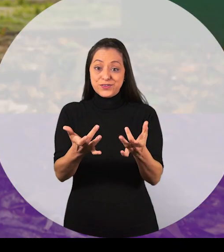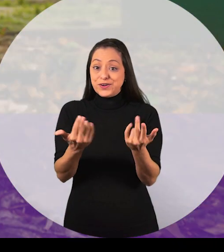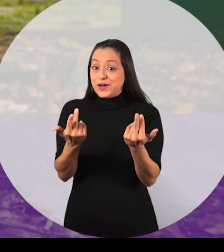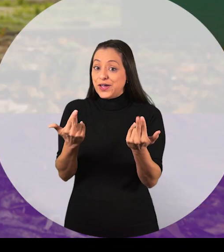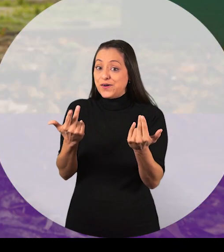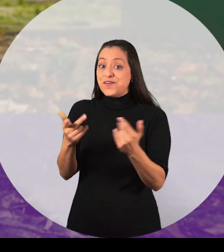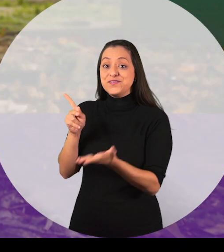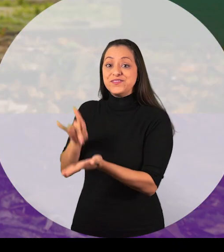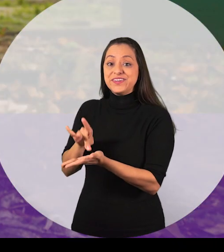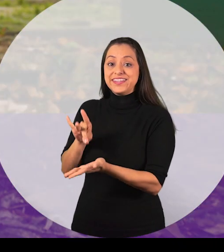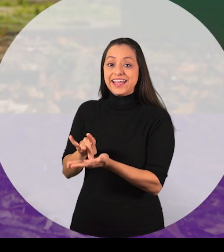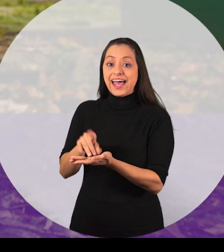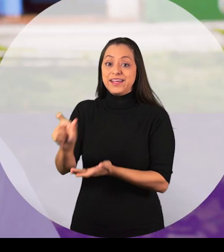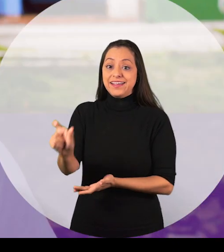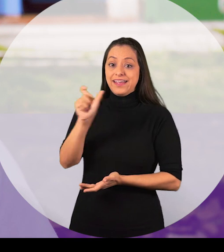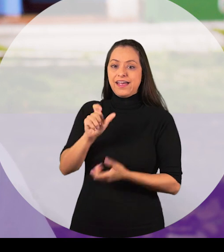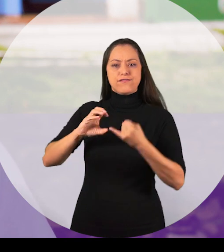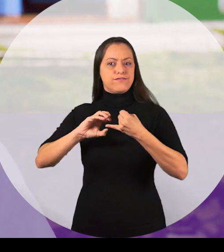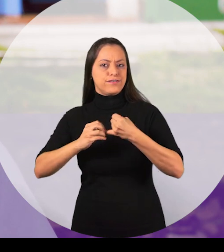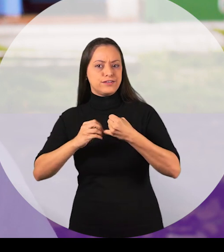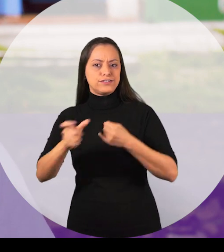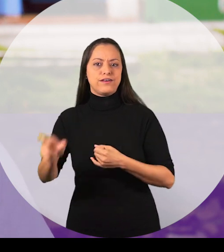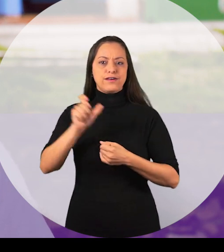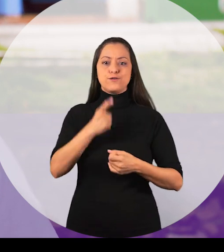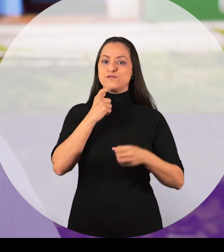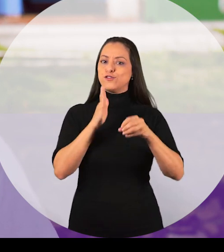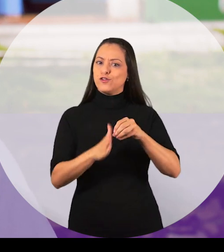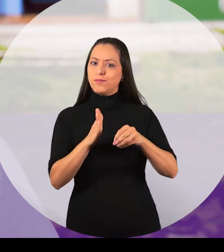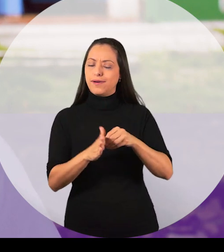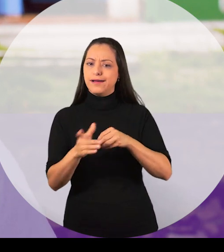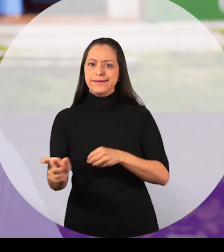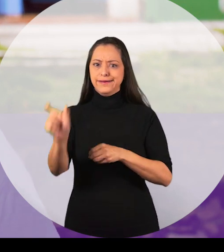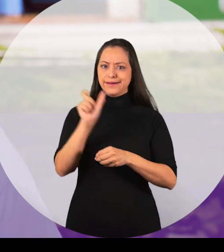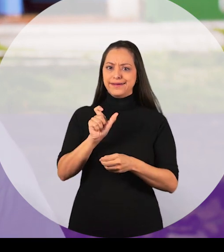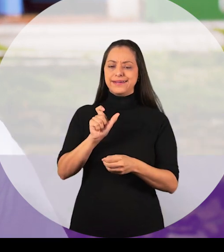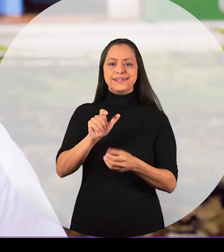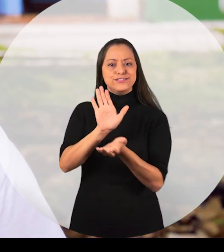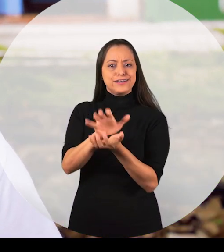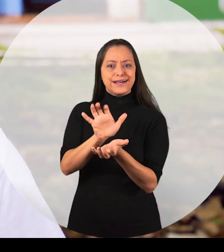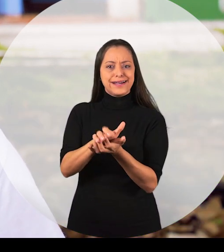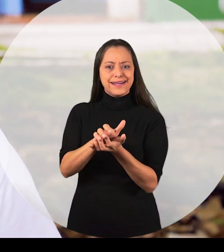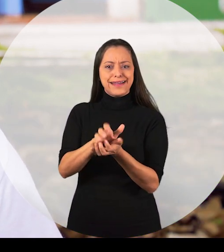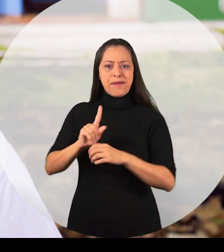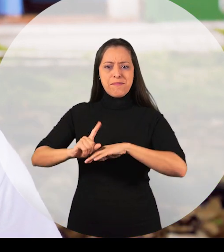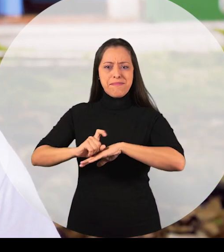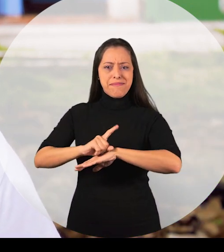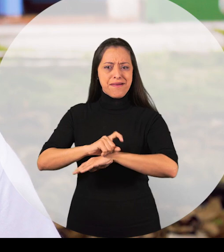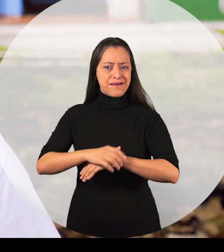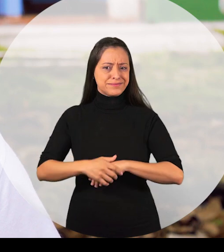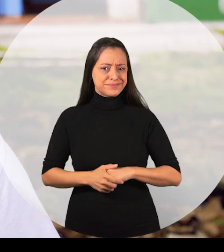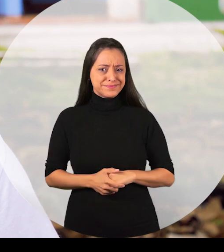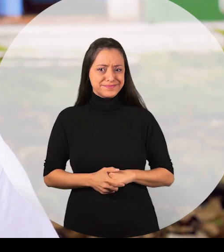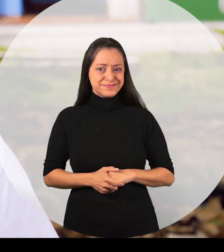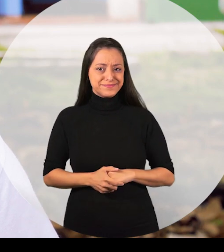Ele parecia um fogão de verdade. Ela falava feijão, tomate, jacaré, minhoca.